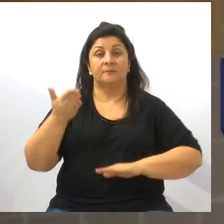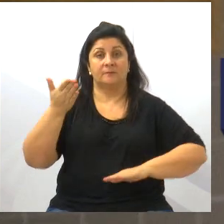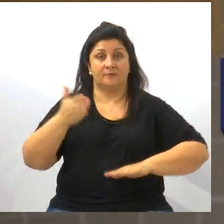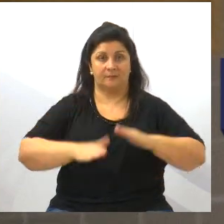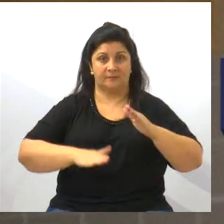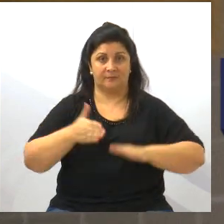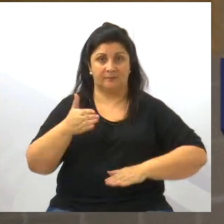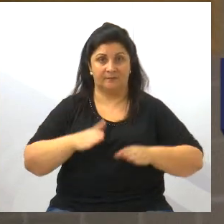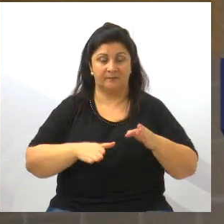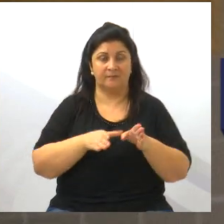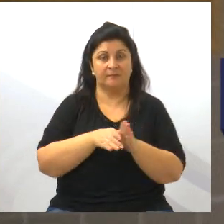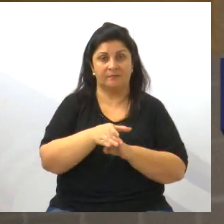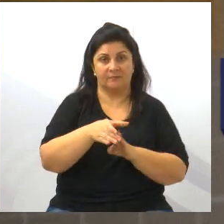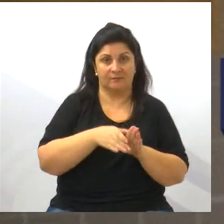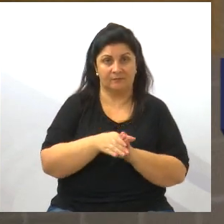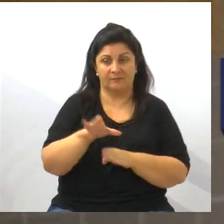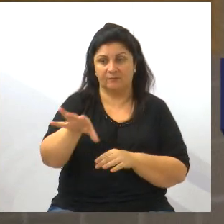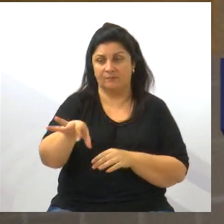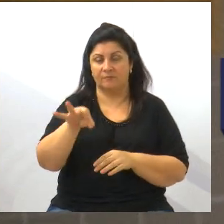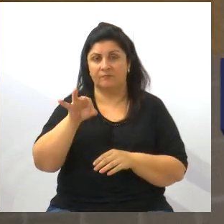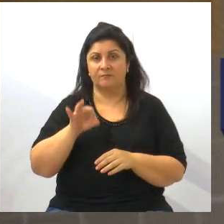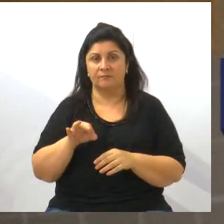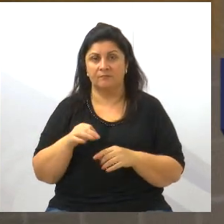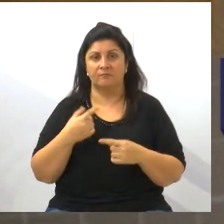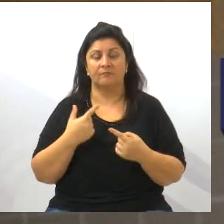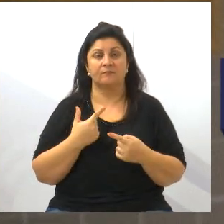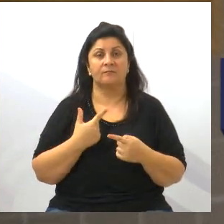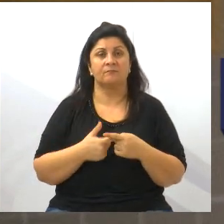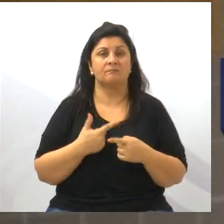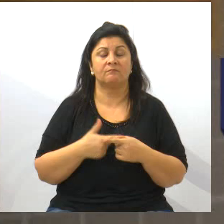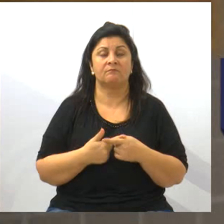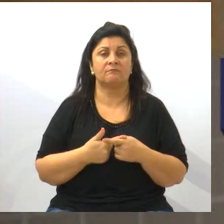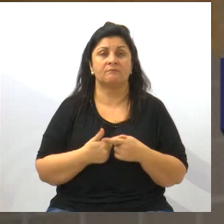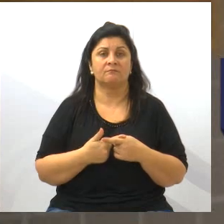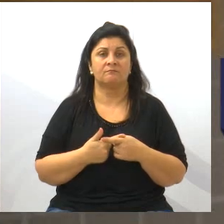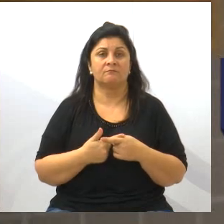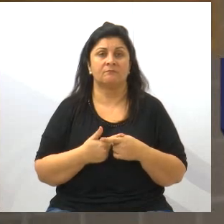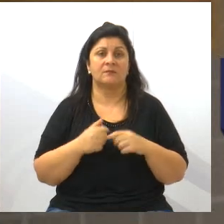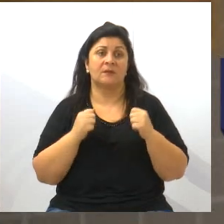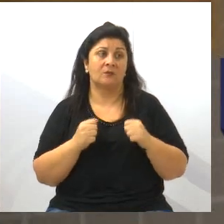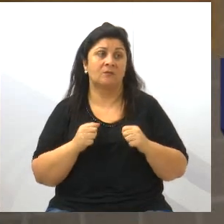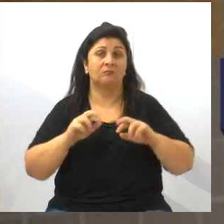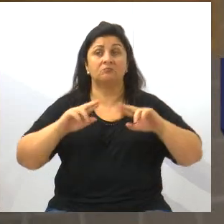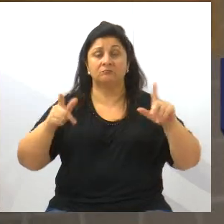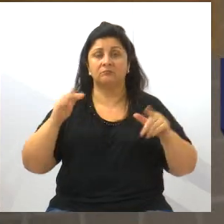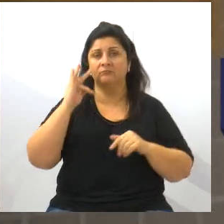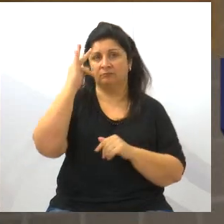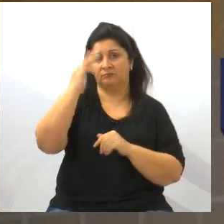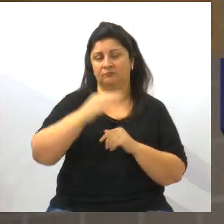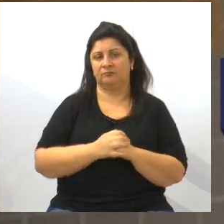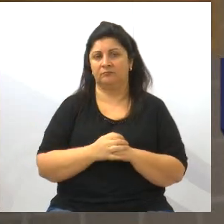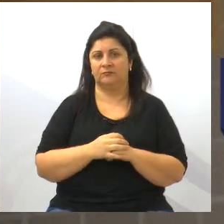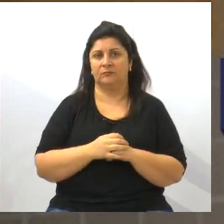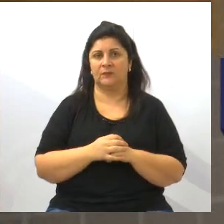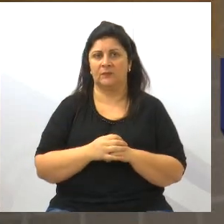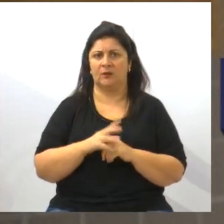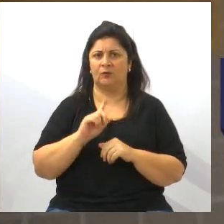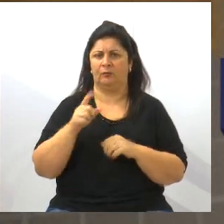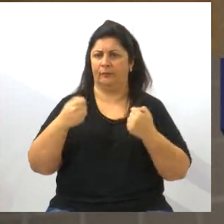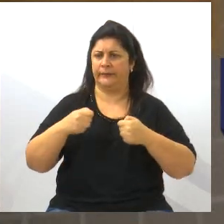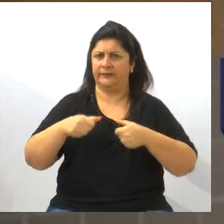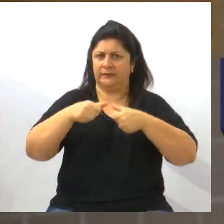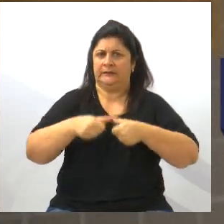os conselhos decidem por questões que podem ser diferentes amanhã, não precisa ser